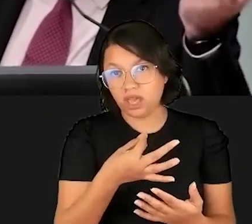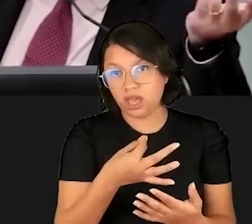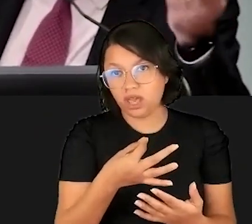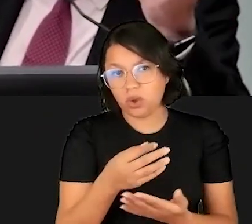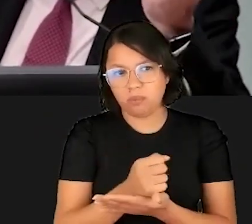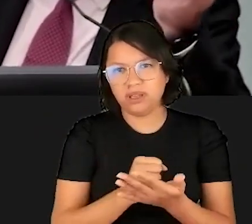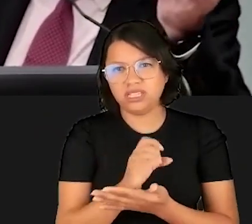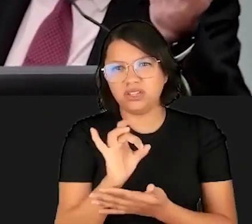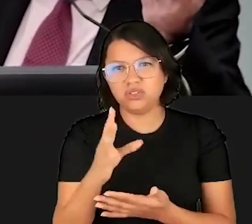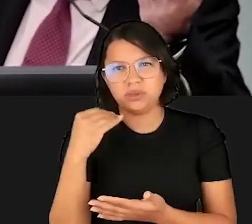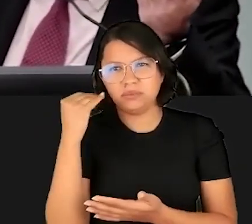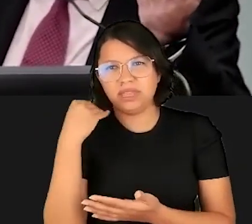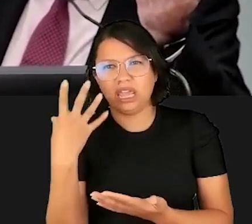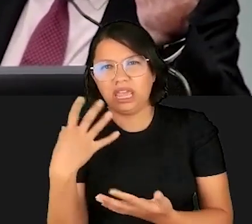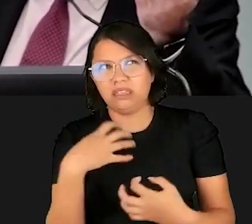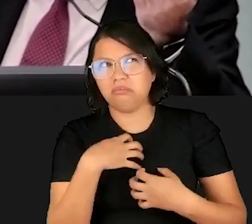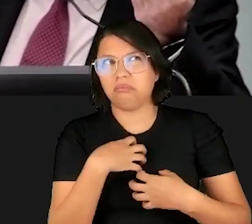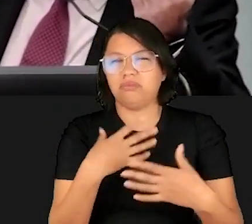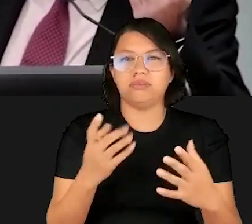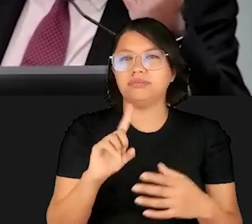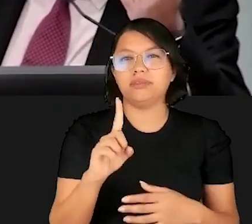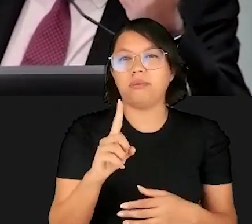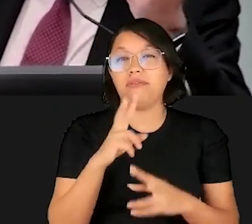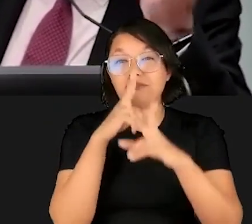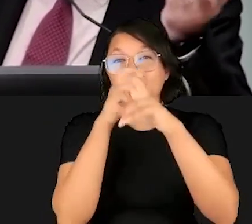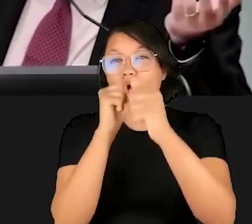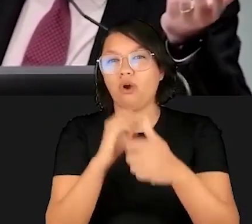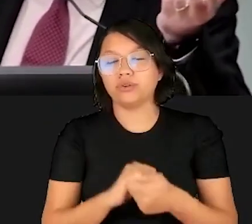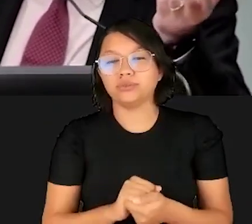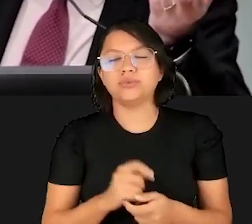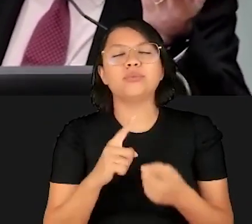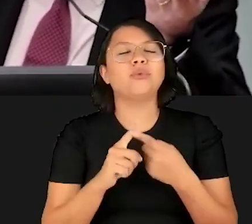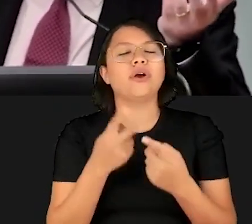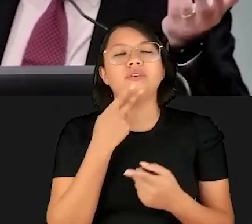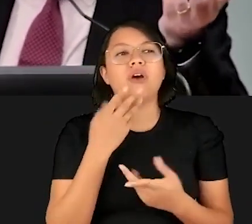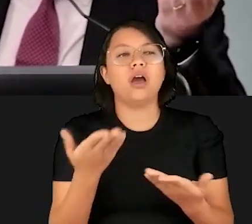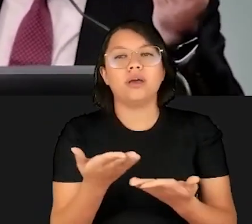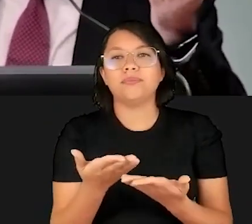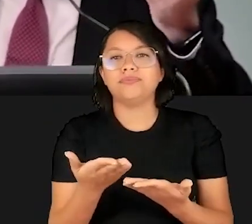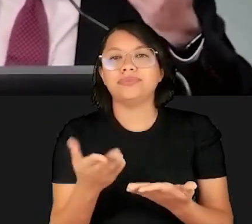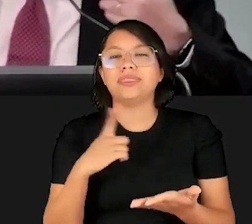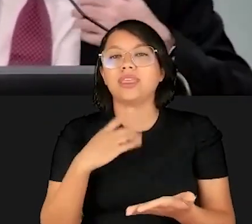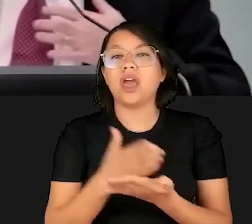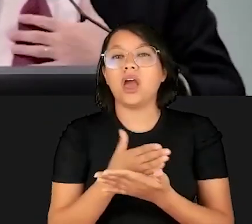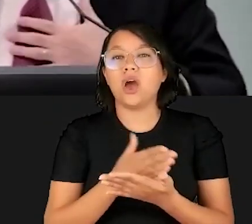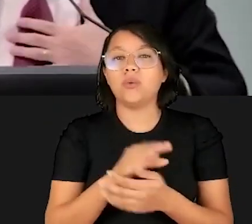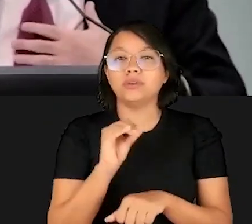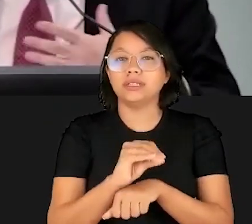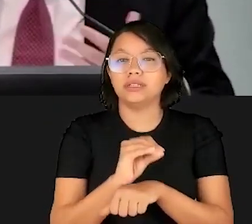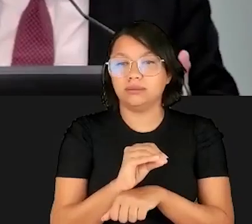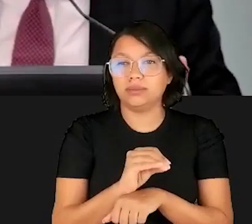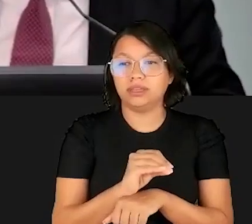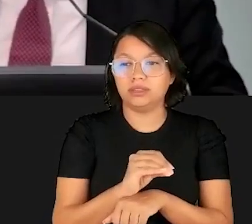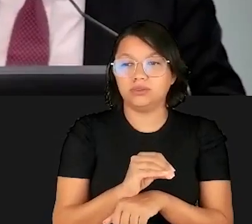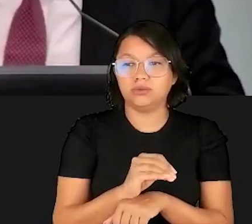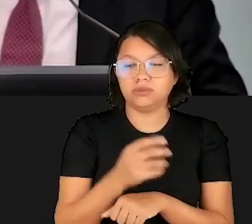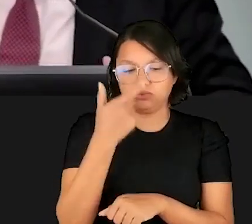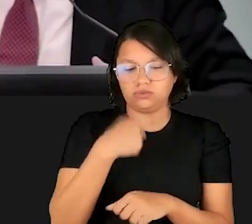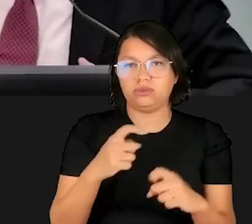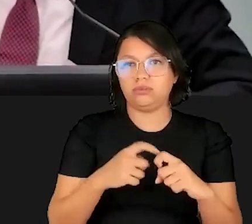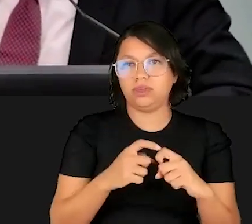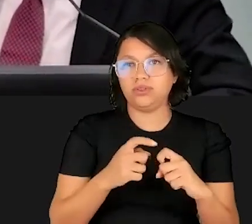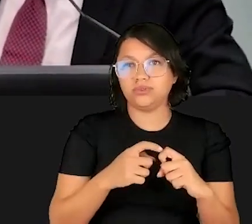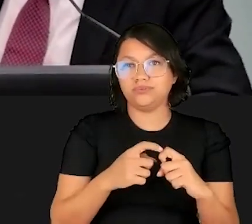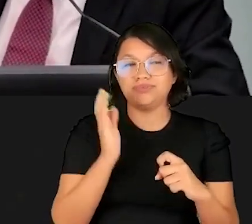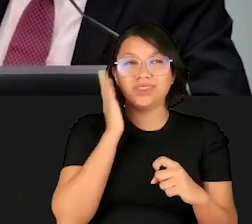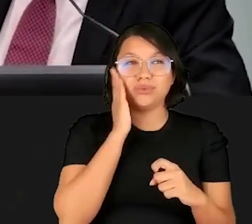experiência, intuição, não é realmente algo tão forte. Por que eu digo isso? Porque tem alguns tratamentos que, como médico, eu tenho um paciente que não tem mais expectativa